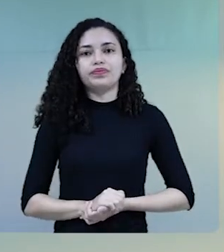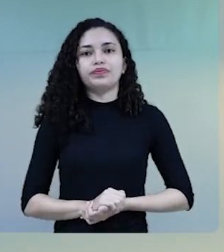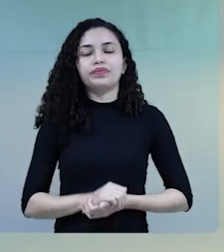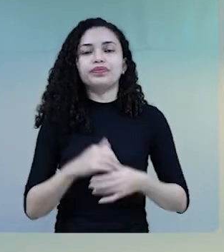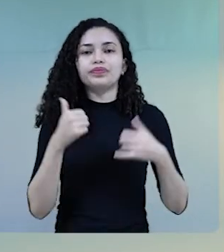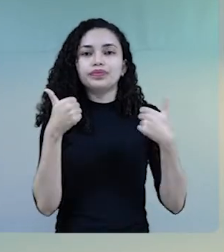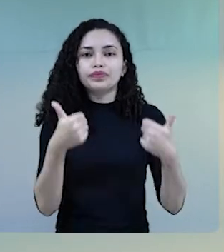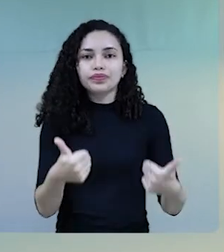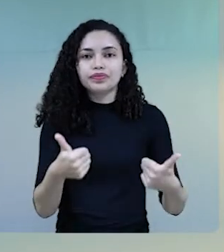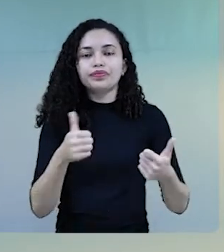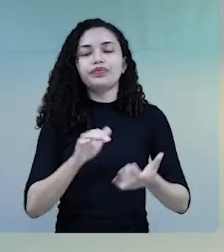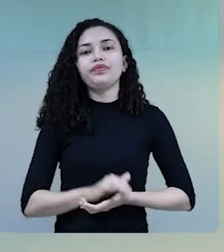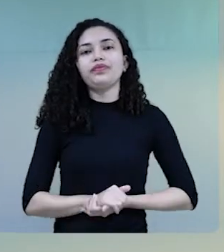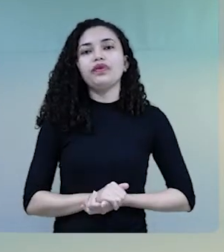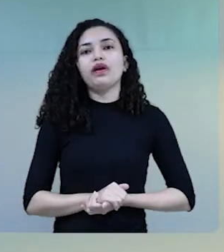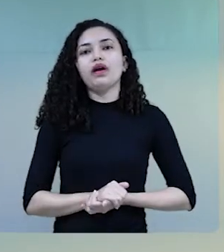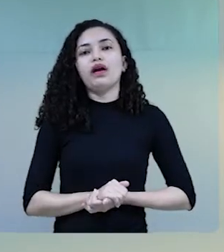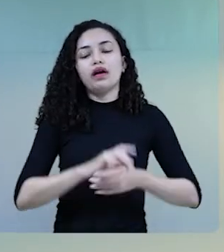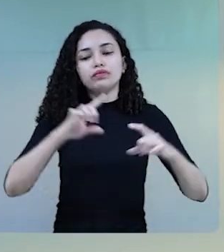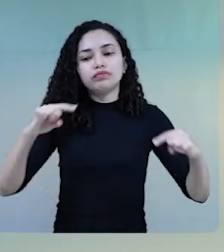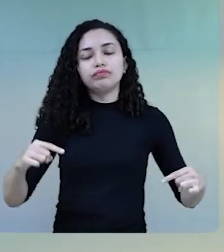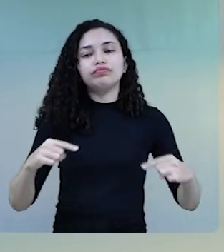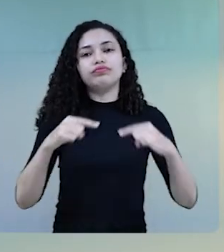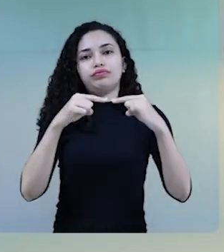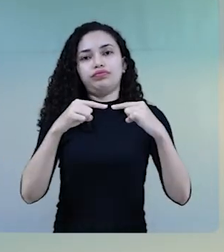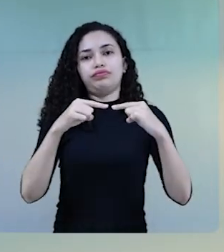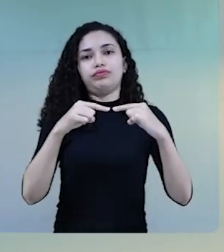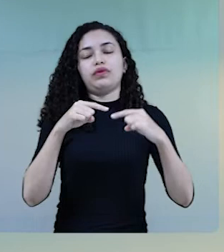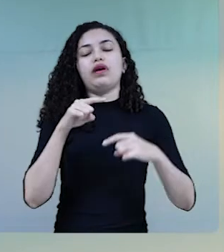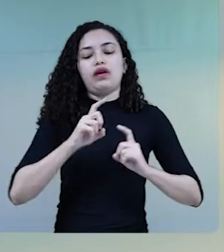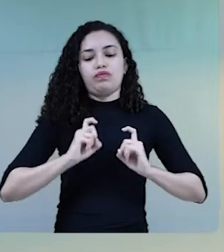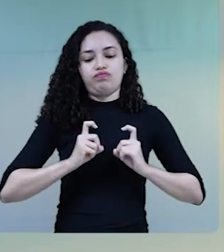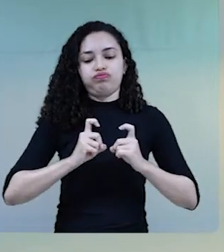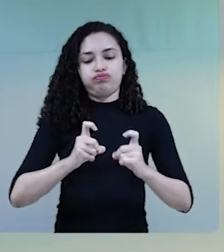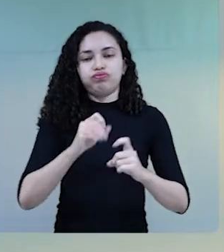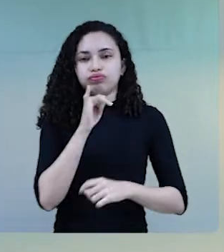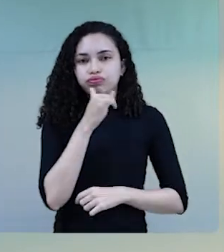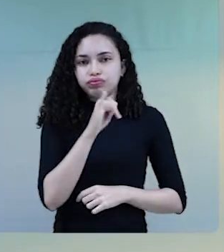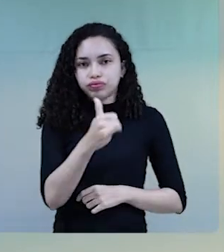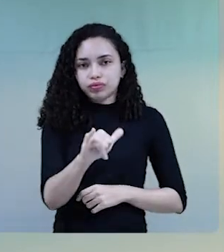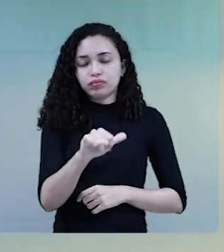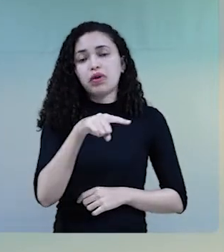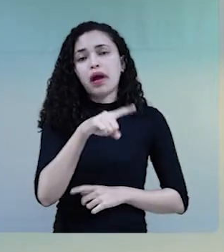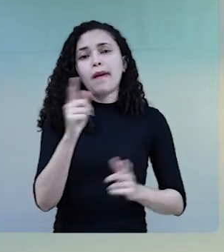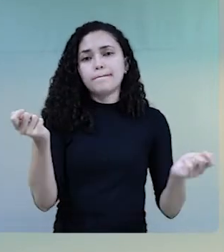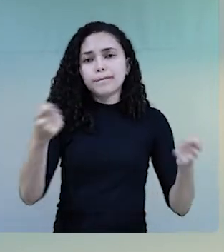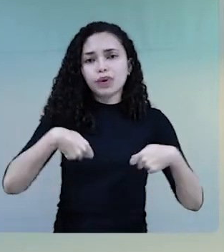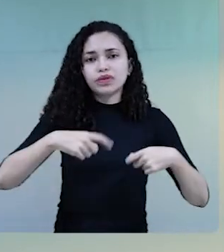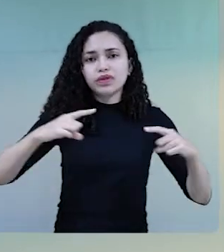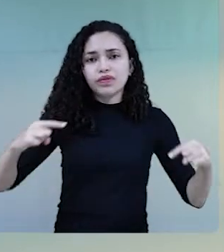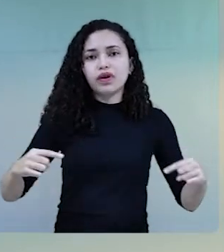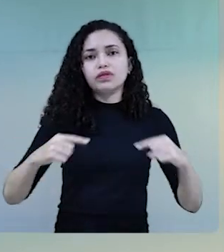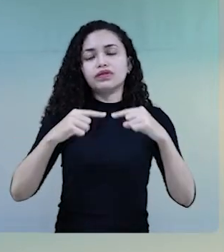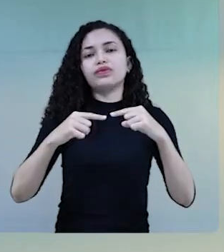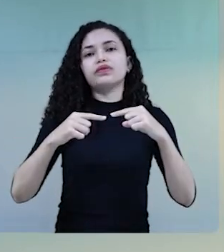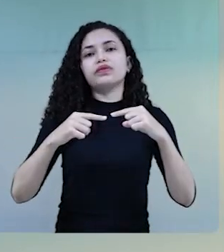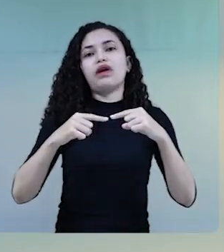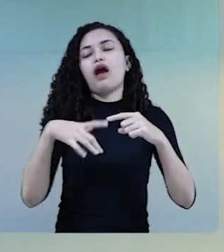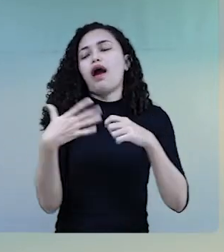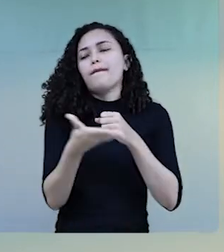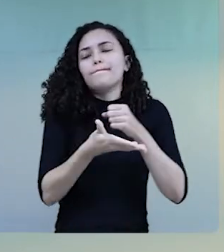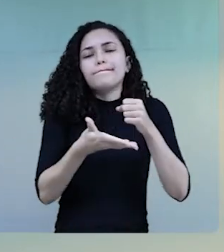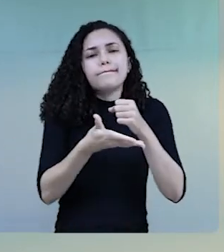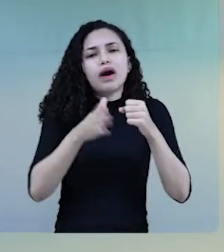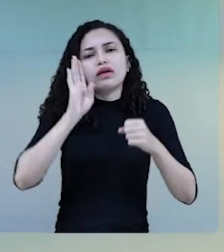Show de bola. Associação de resistores. Pessoal, os resistores eles podem ser associados. Isso é uma coisa que é básica e fundamental para